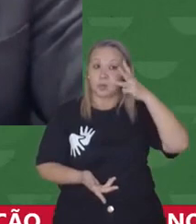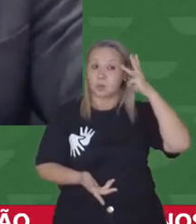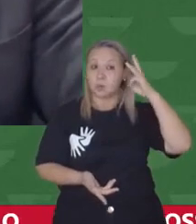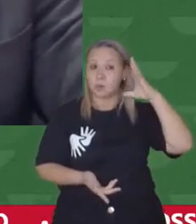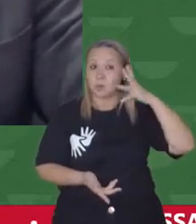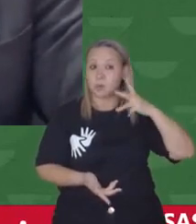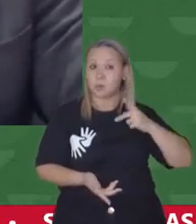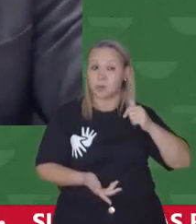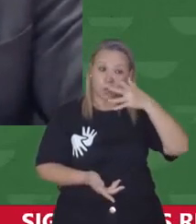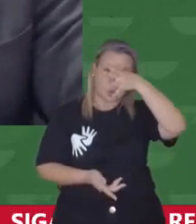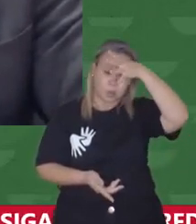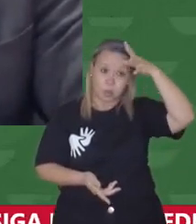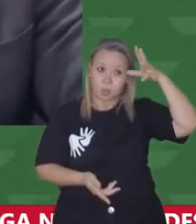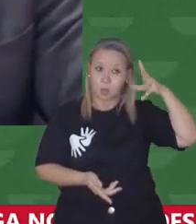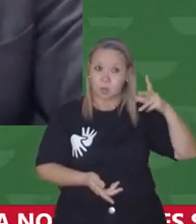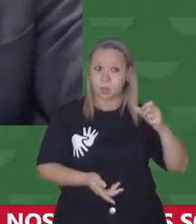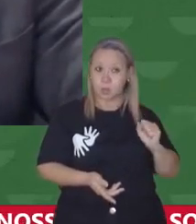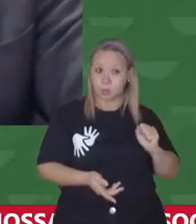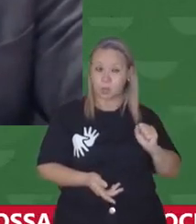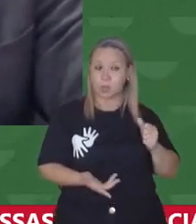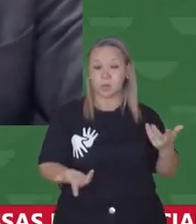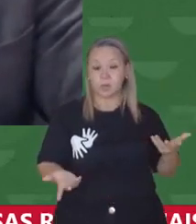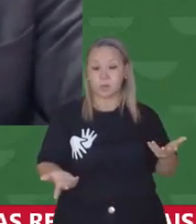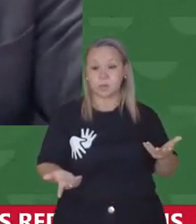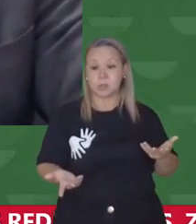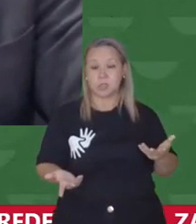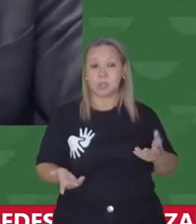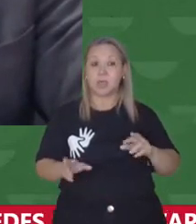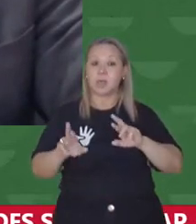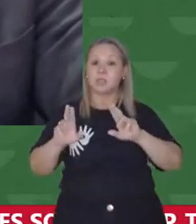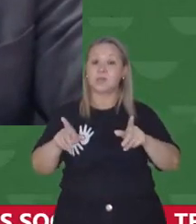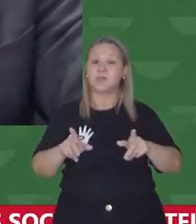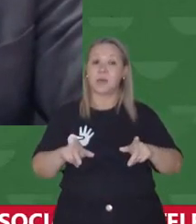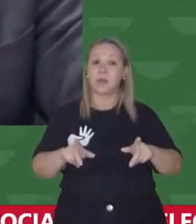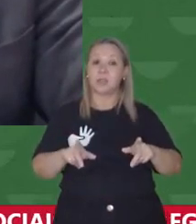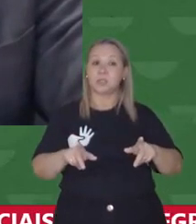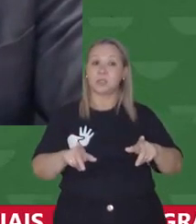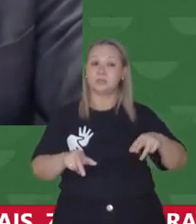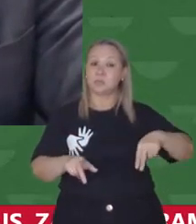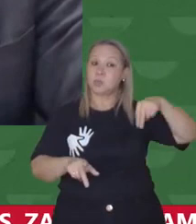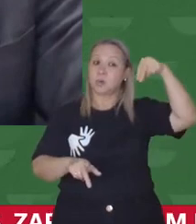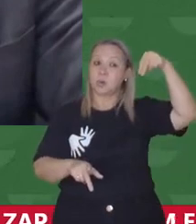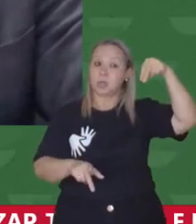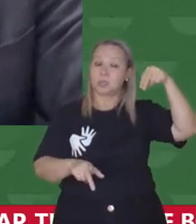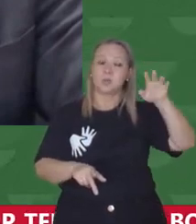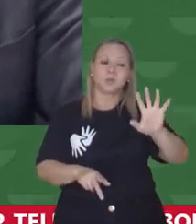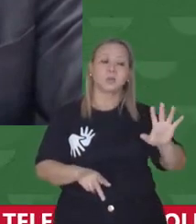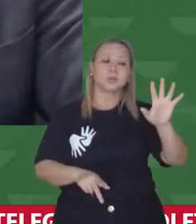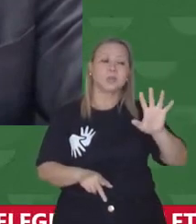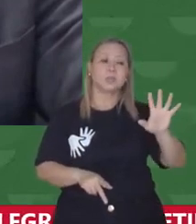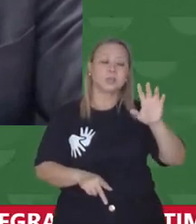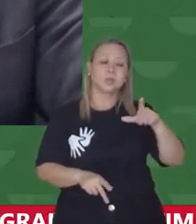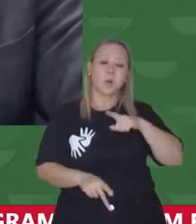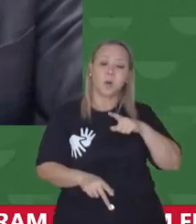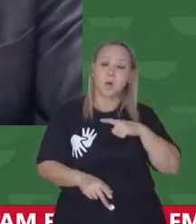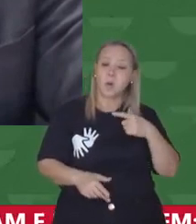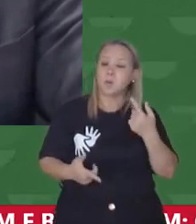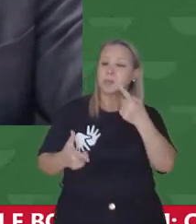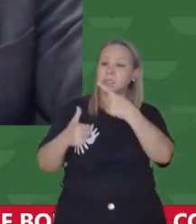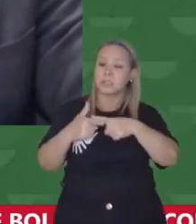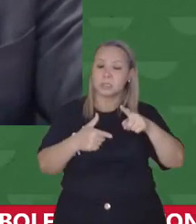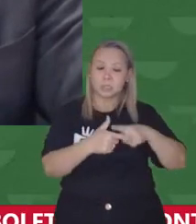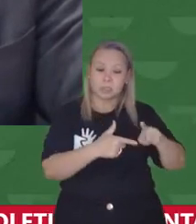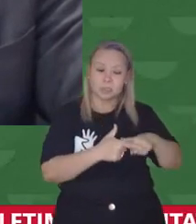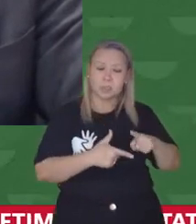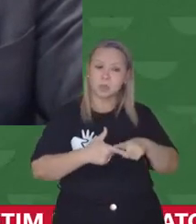é diferente de uma cidade do Sertão do Nordeste. Então, cada região, cada território tem as suas demandas. E não é